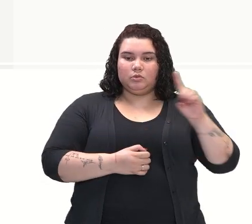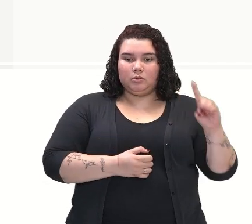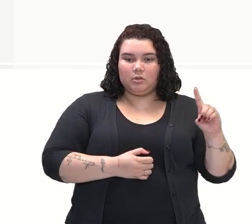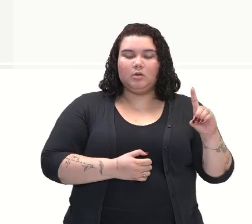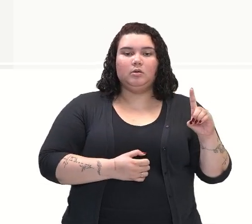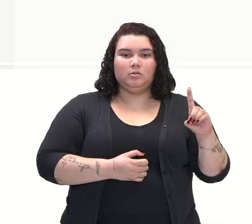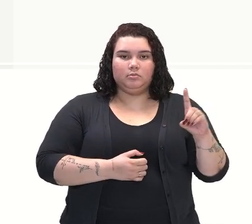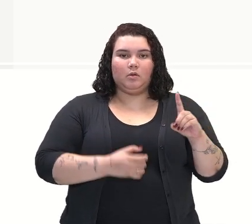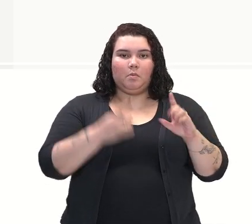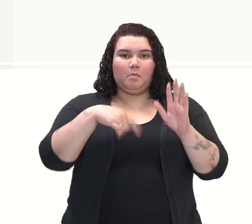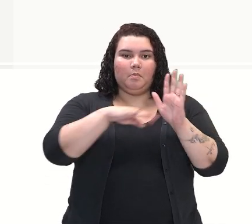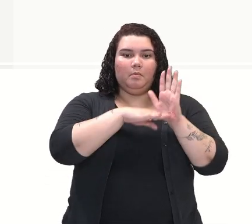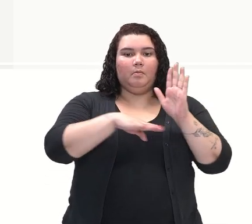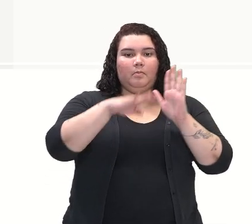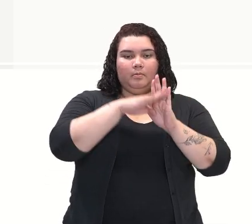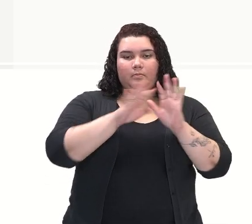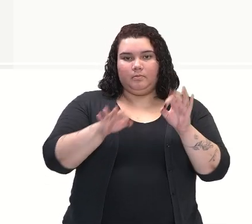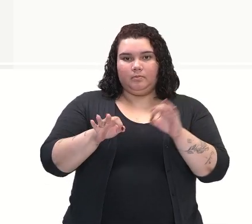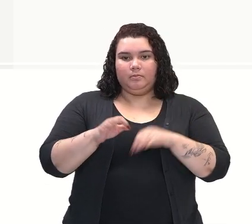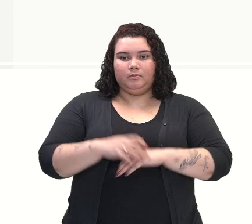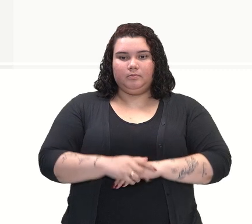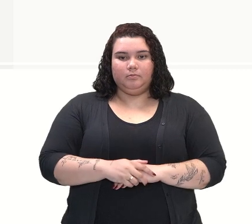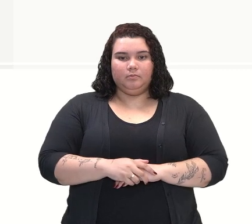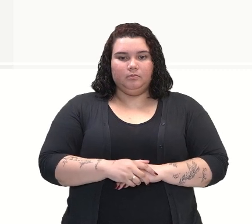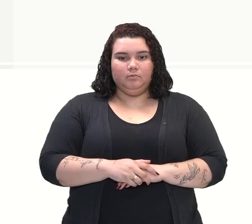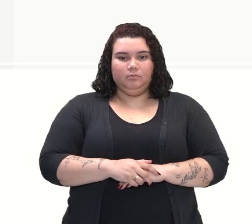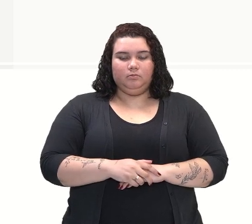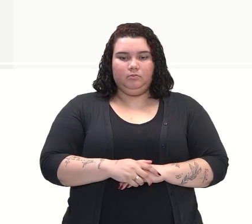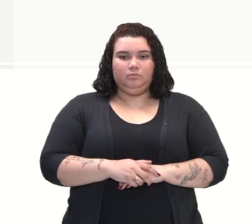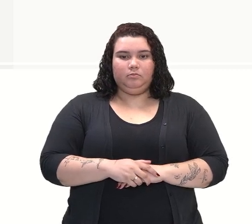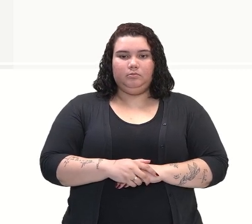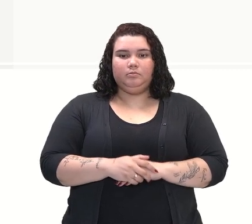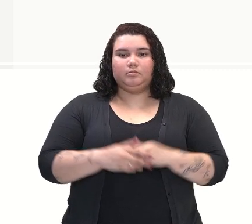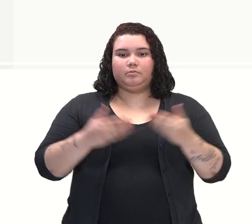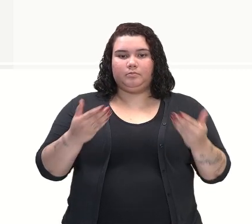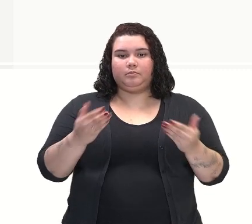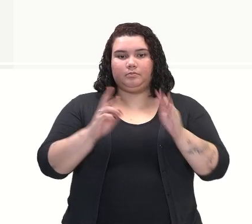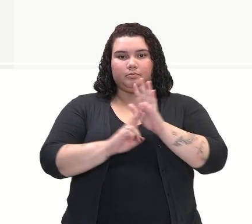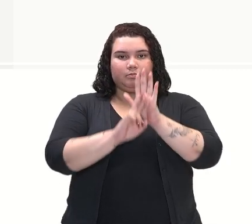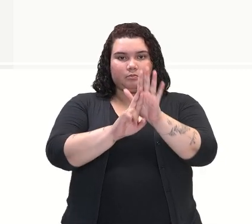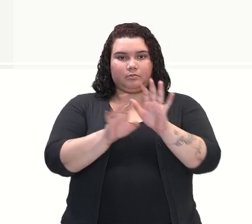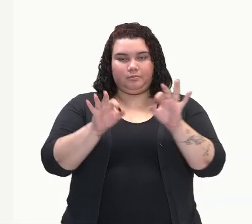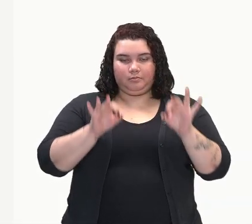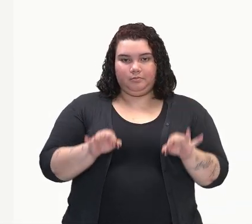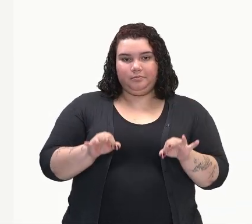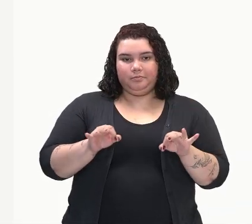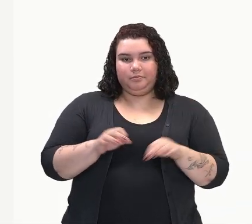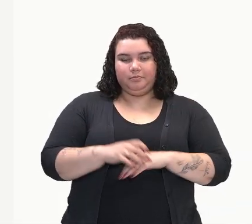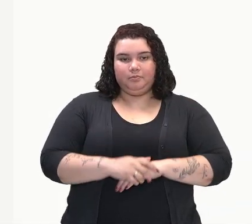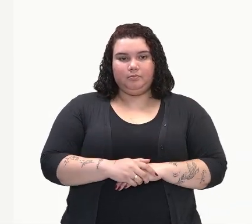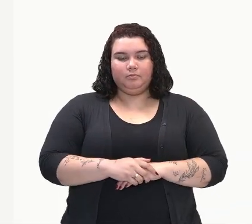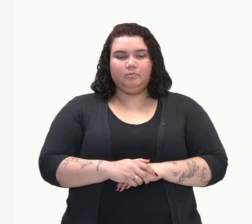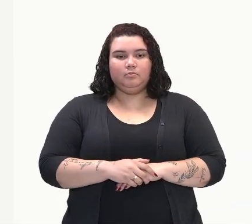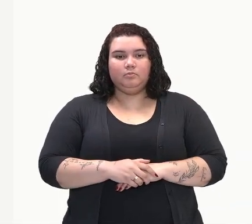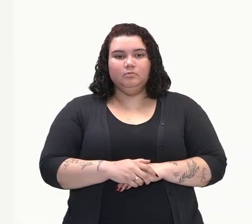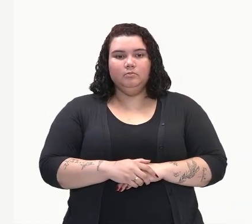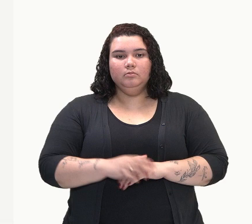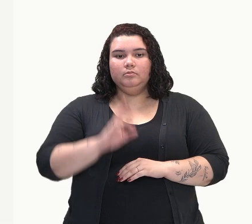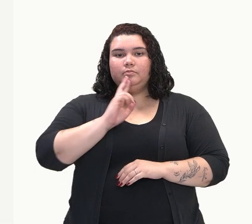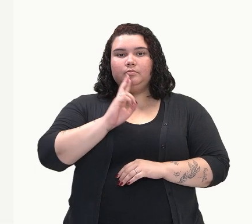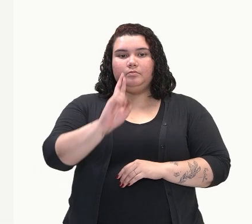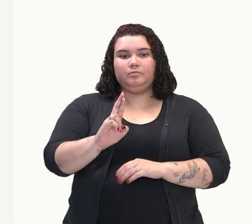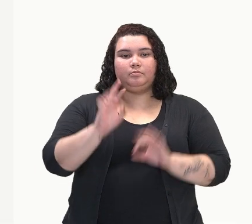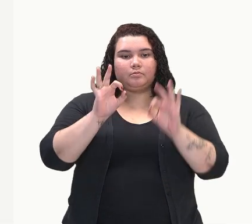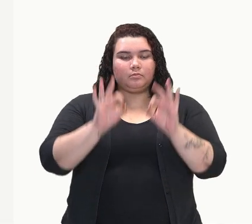aí, né, das duas. Ela tem mais intensidade. Então, a representação seria dessa forma. Tá bom? Claro que aqui a